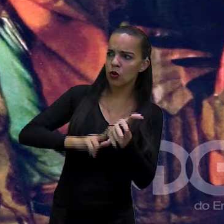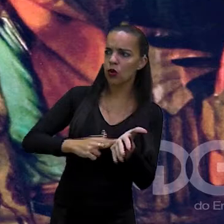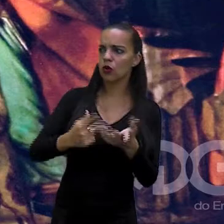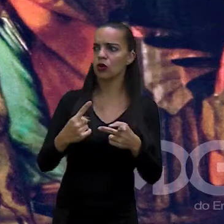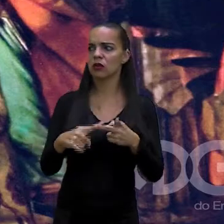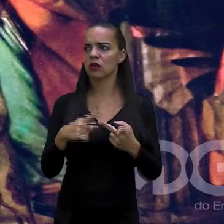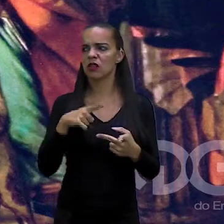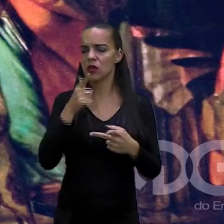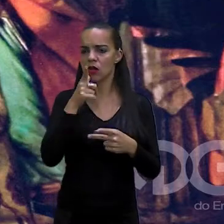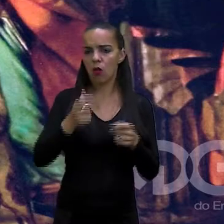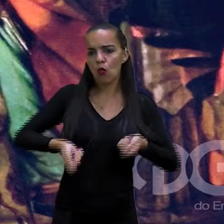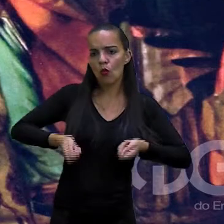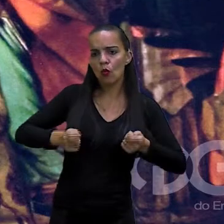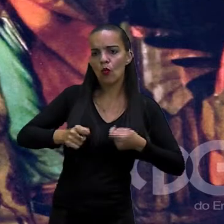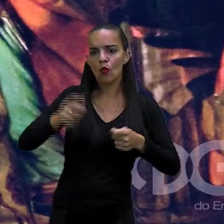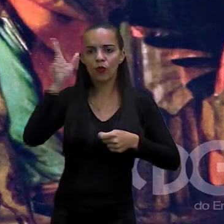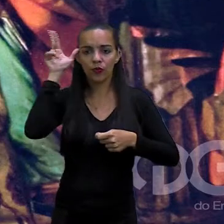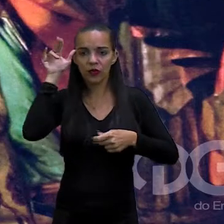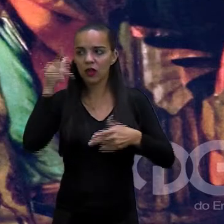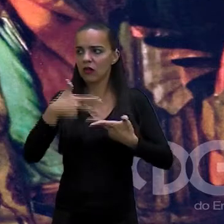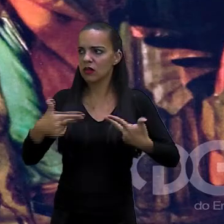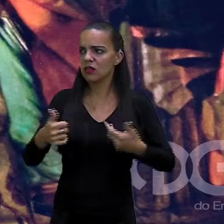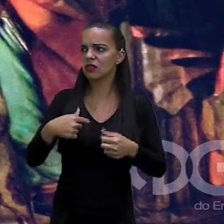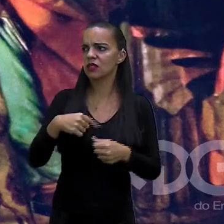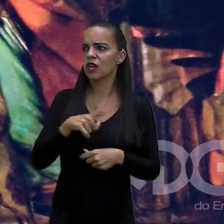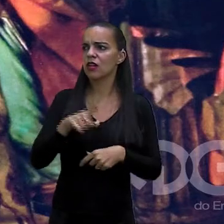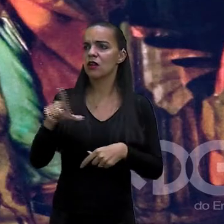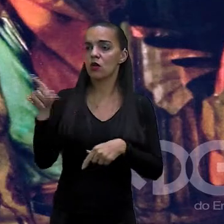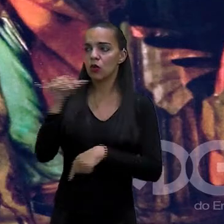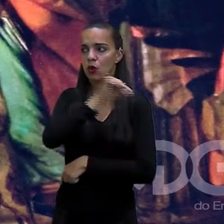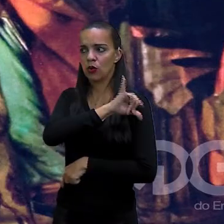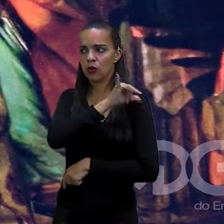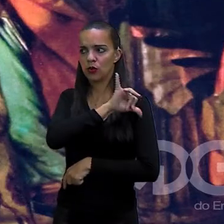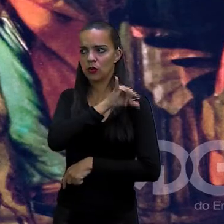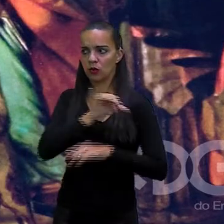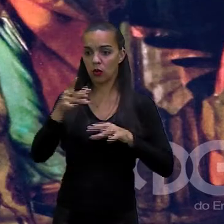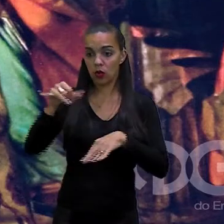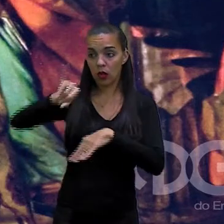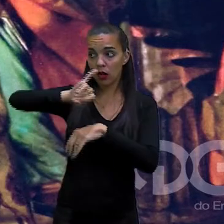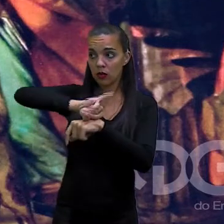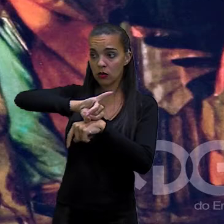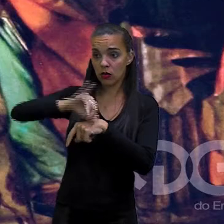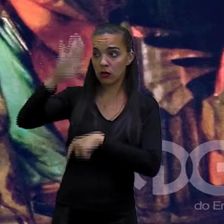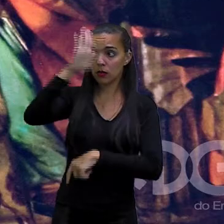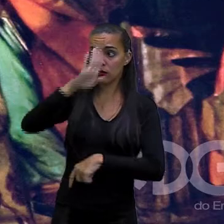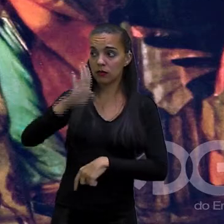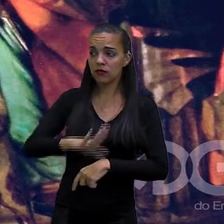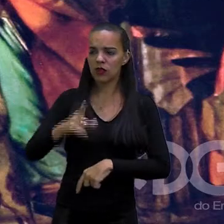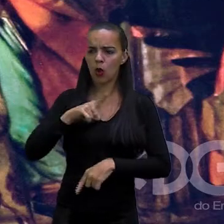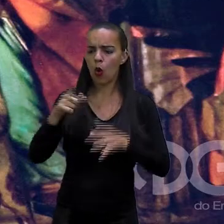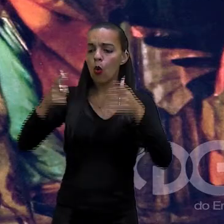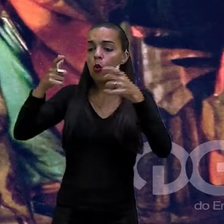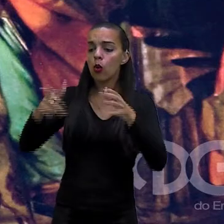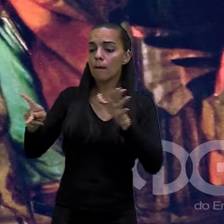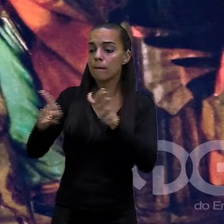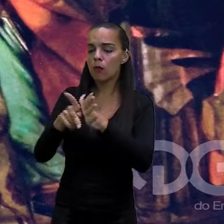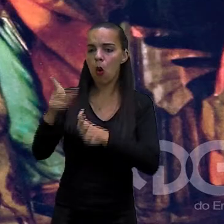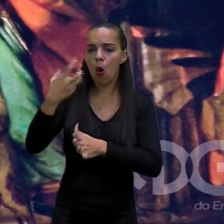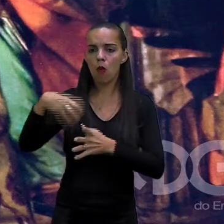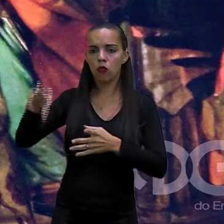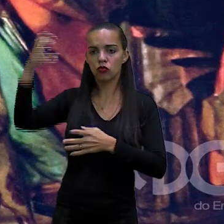através de mulas, né, de burros. Então, lá no Rio de Janeiro, que era a capital do Brasil, a sede da corte,